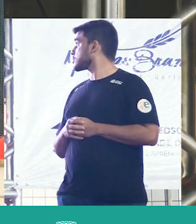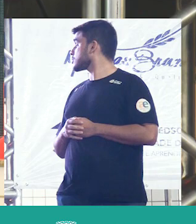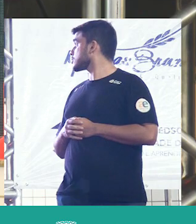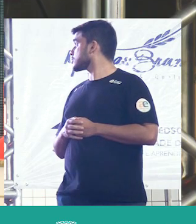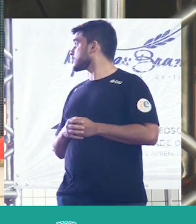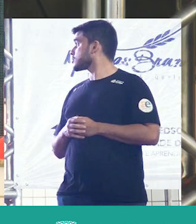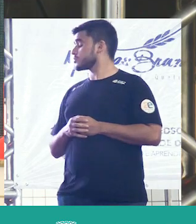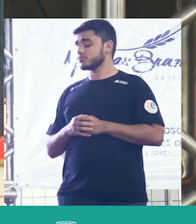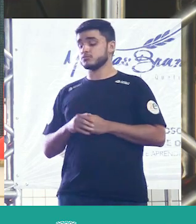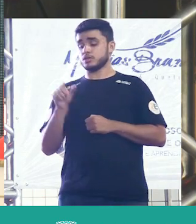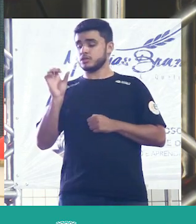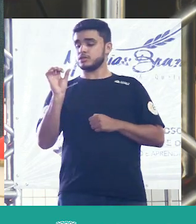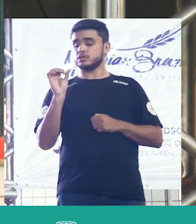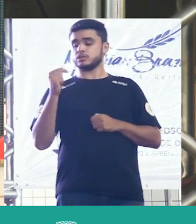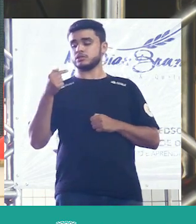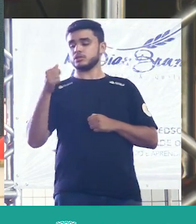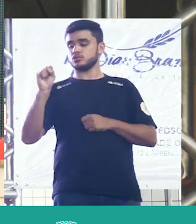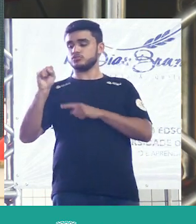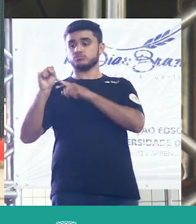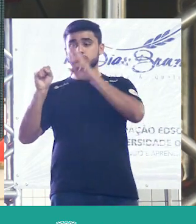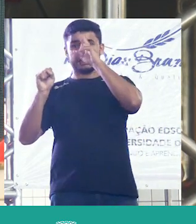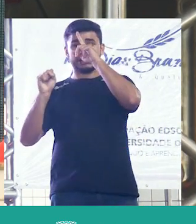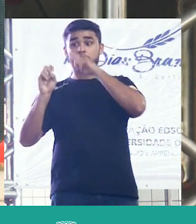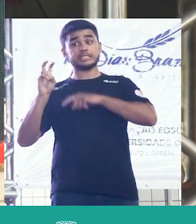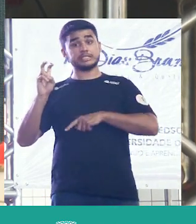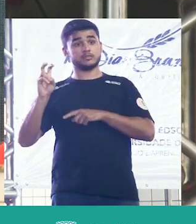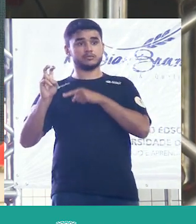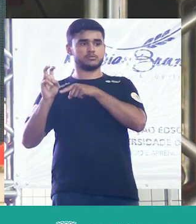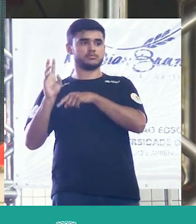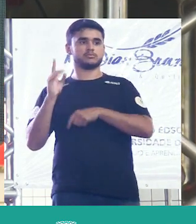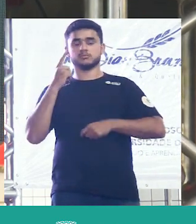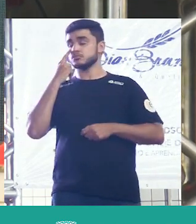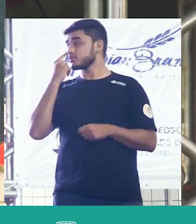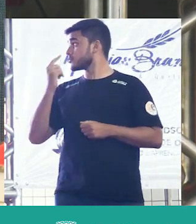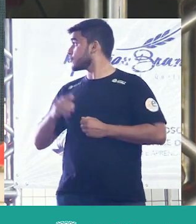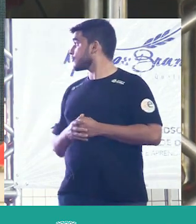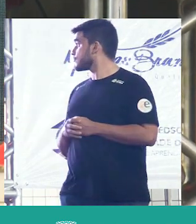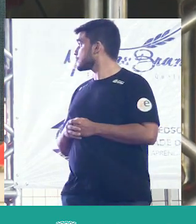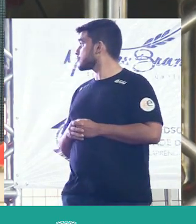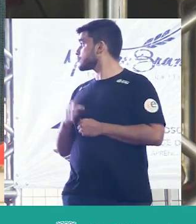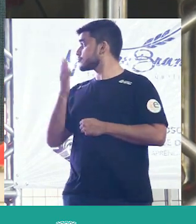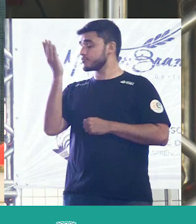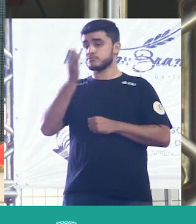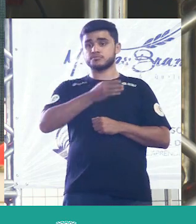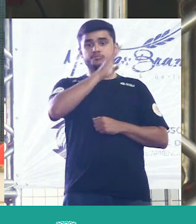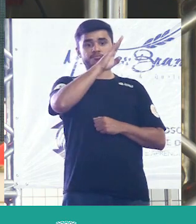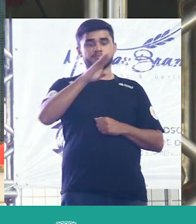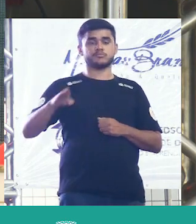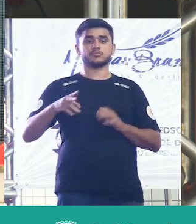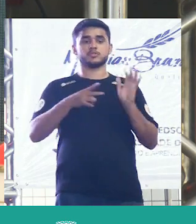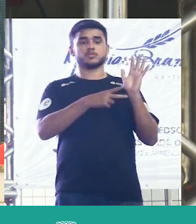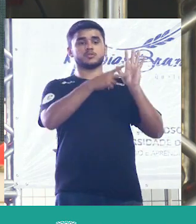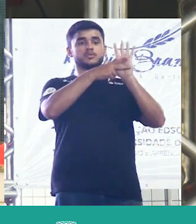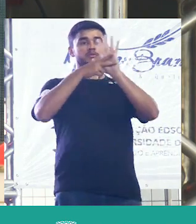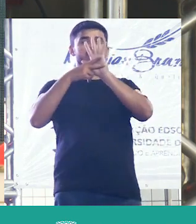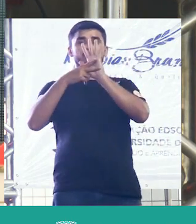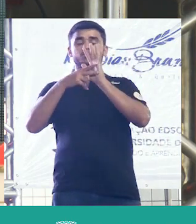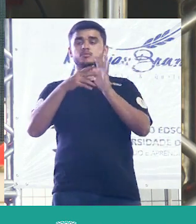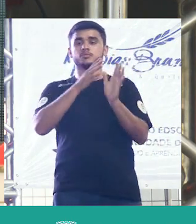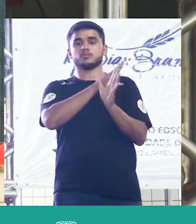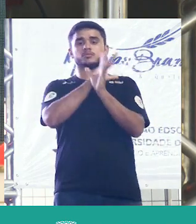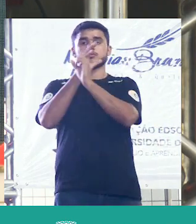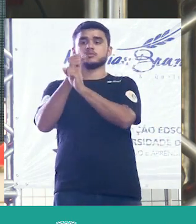não 678. Faz as contas, produto dos meios igual dos extremos, essa massa vai dar igual a